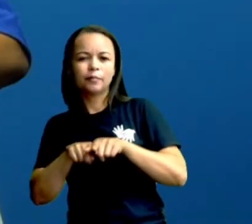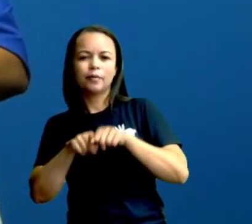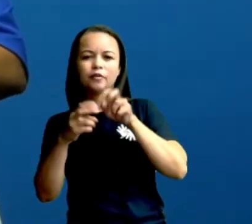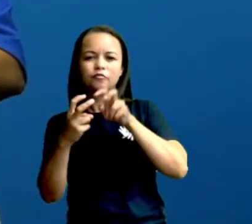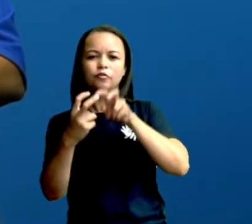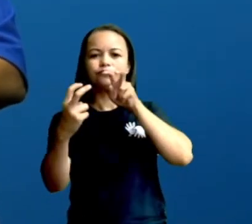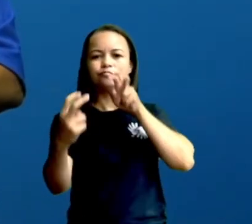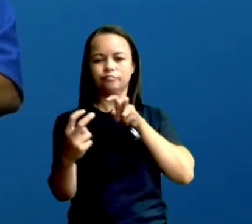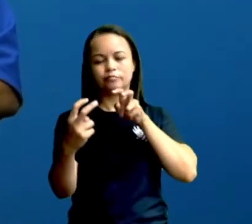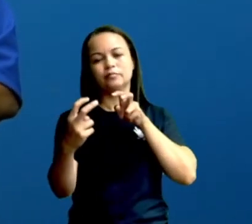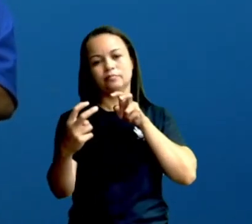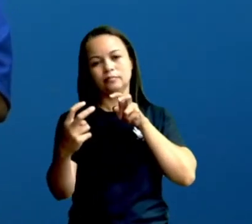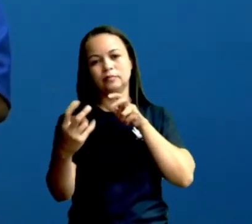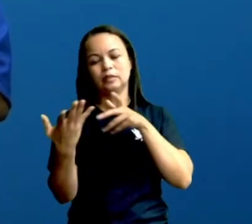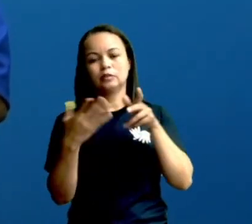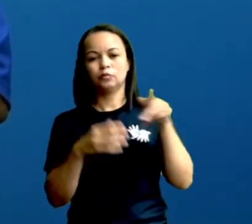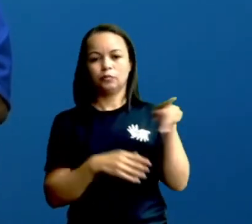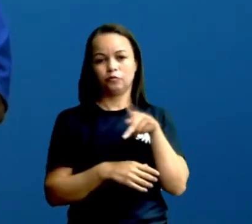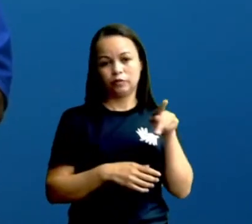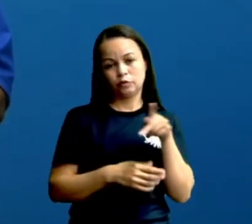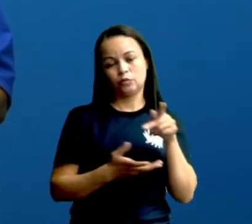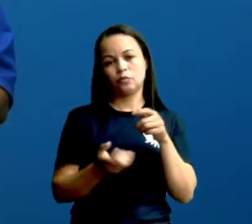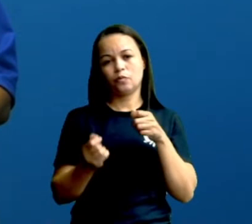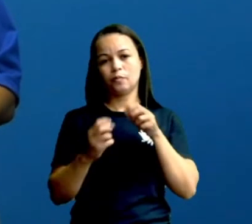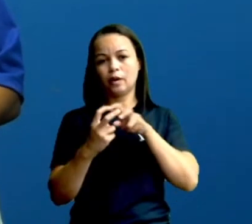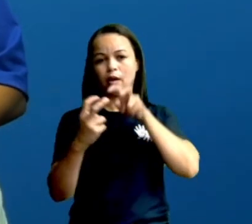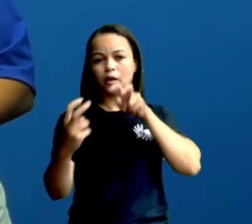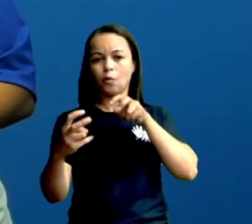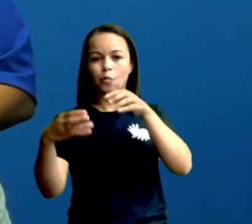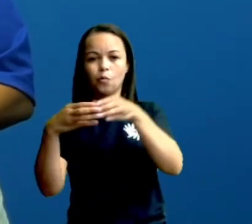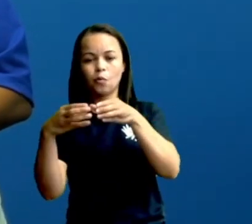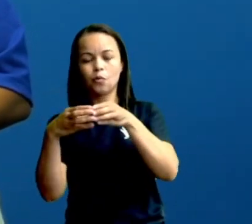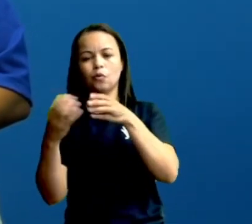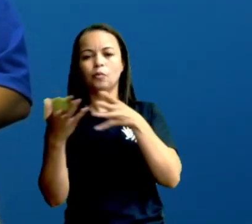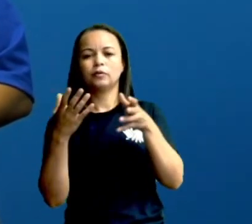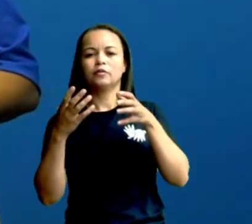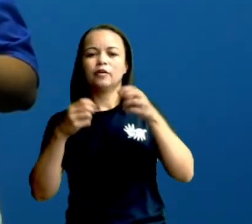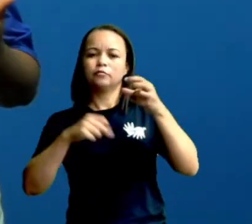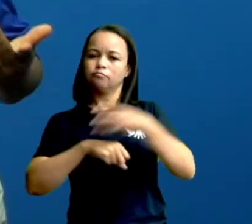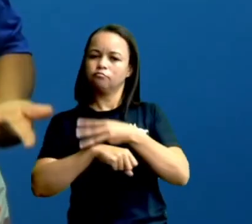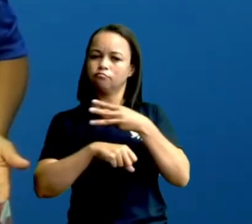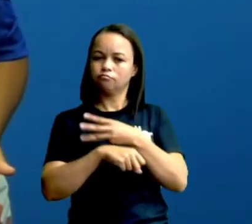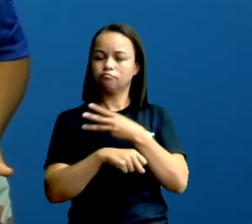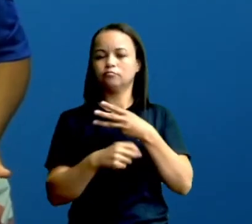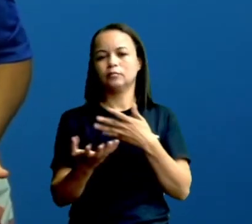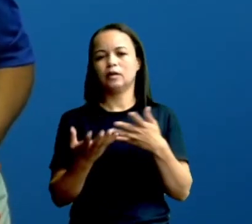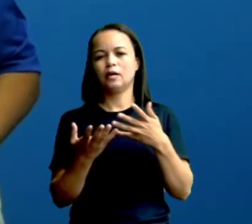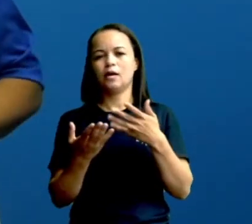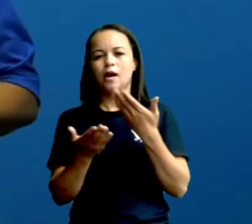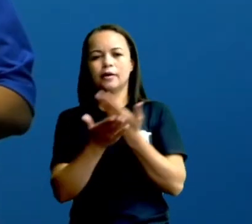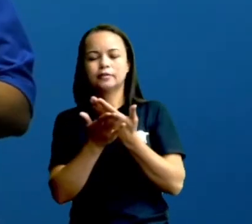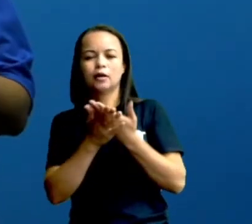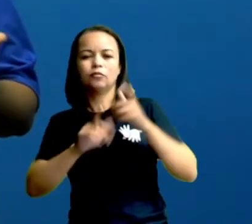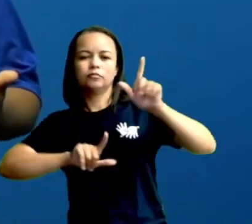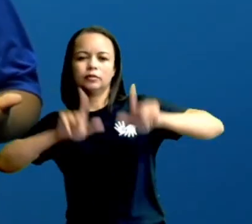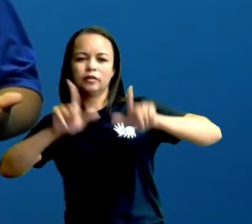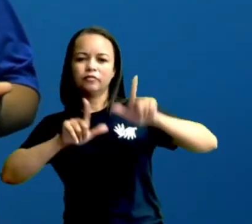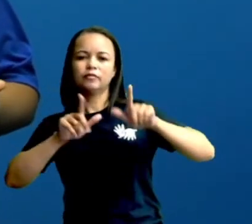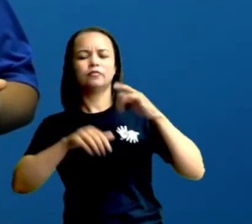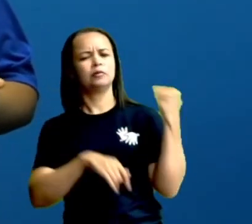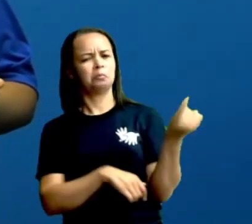transmitidas, passadas, né, do professor e da professora para a turma através do WhatsApp. As aulas na TV foi de